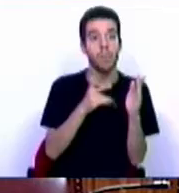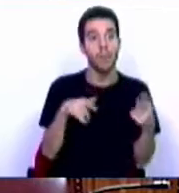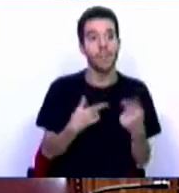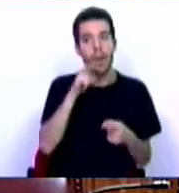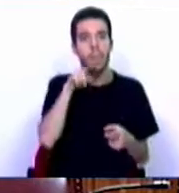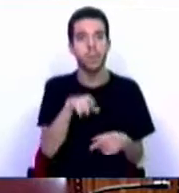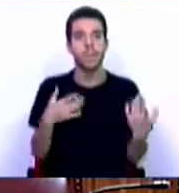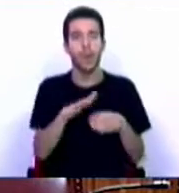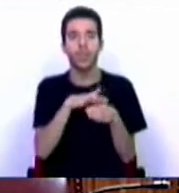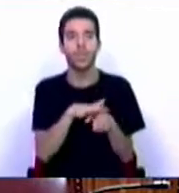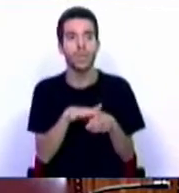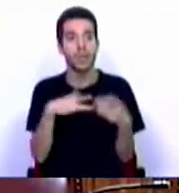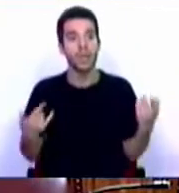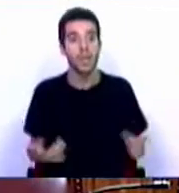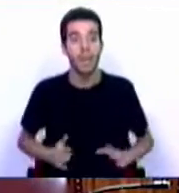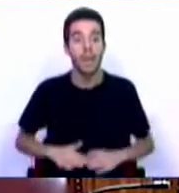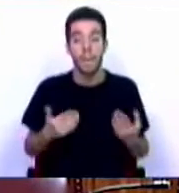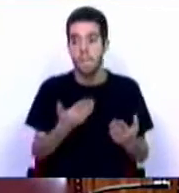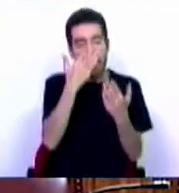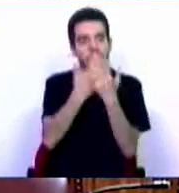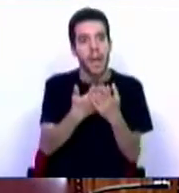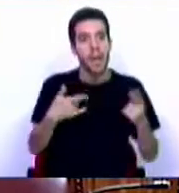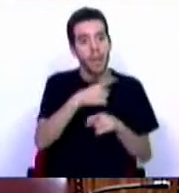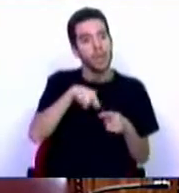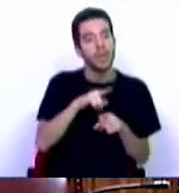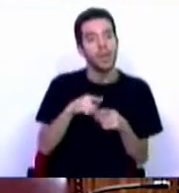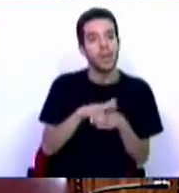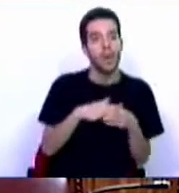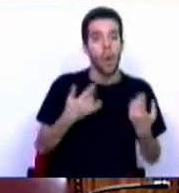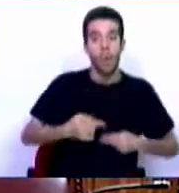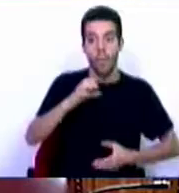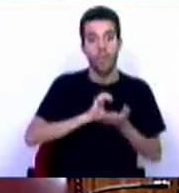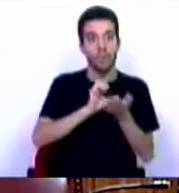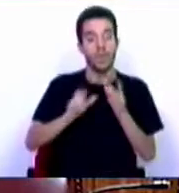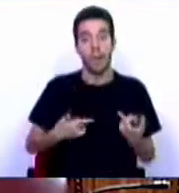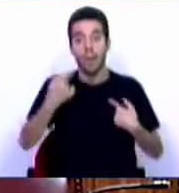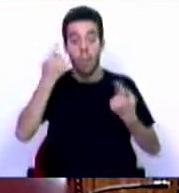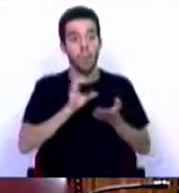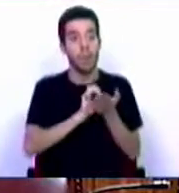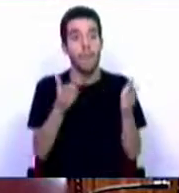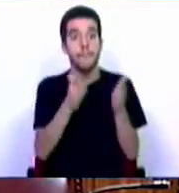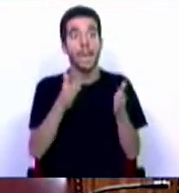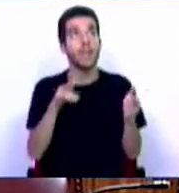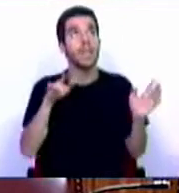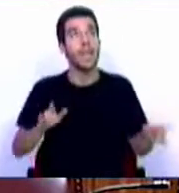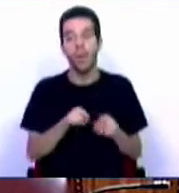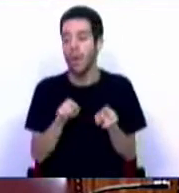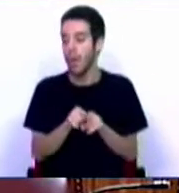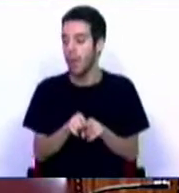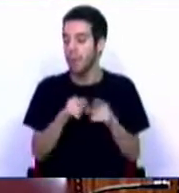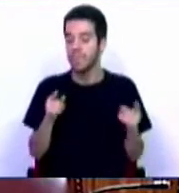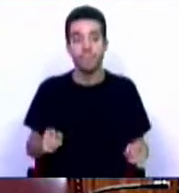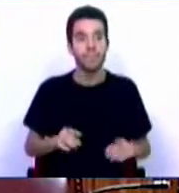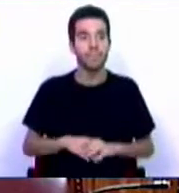que quando estamos perante situações em que estamos perante uma posição dominante ou em que estamos perante financiamento dominante da entidade pública, isso toca como toque de Midas